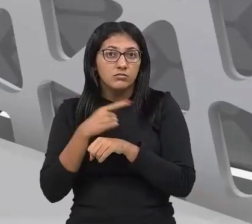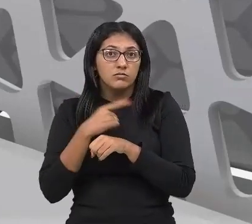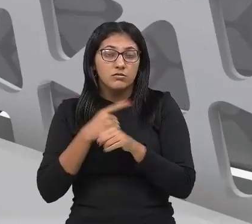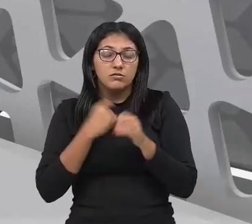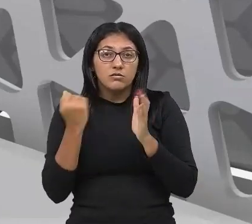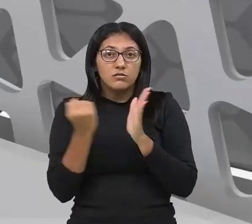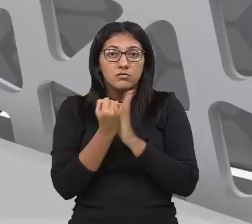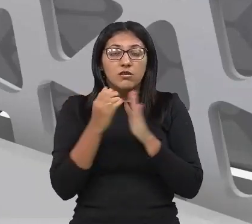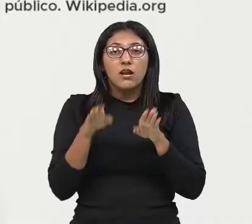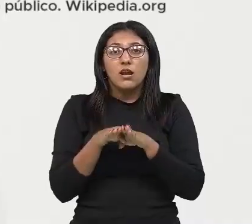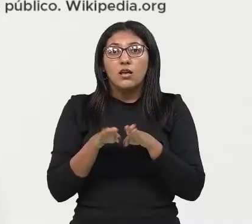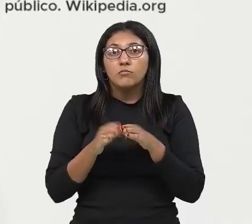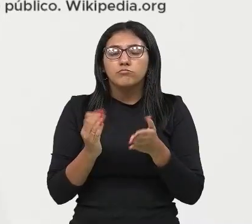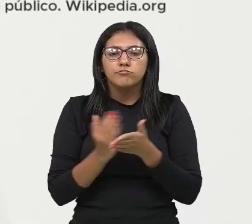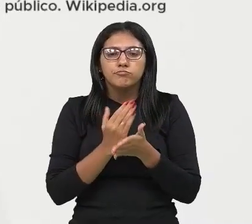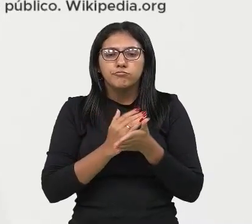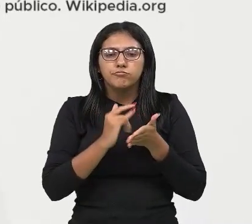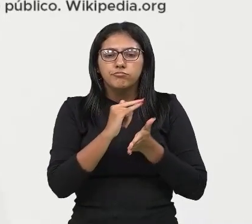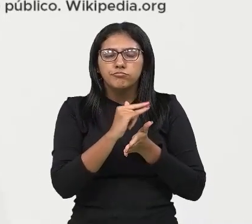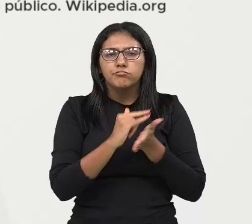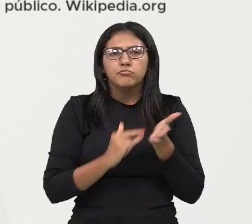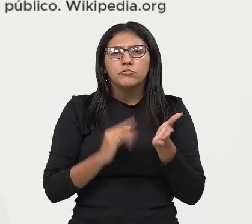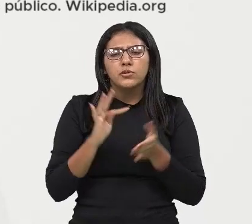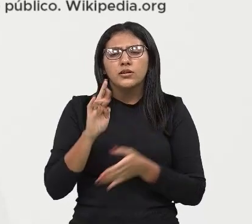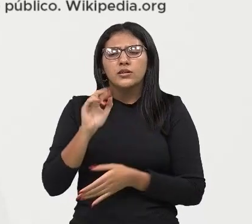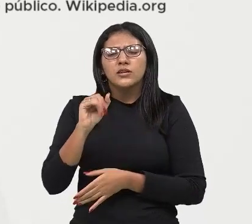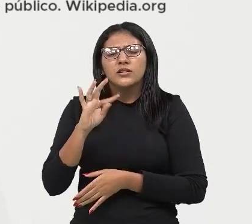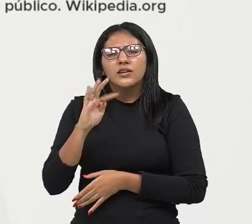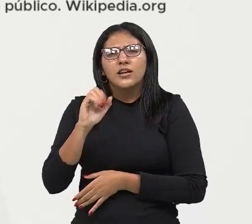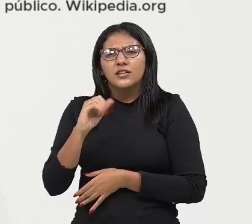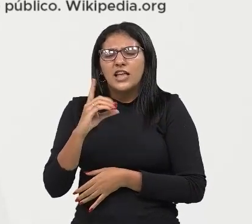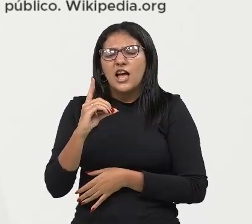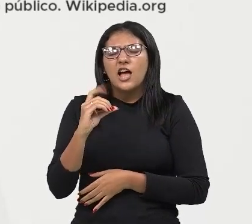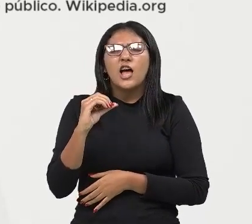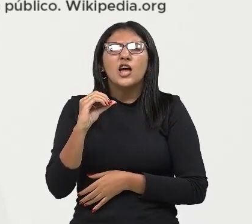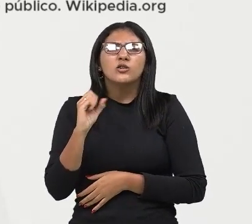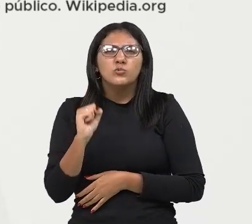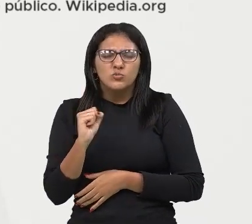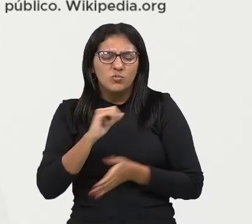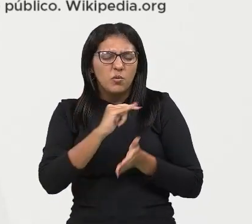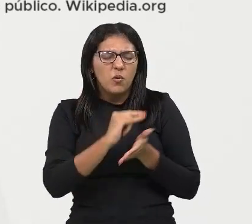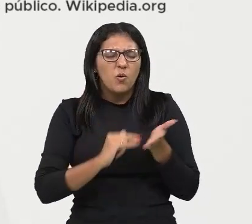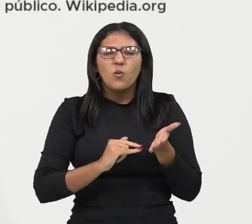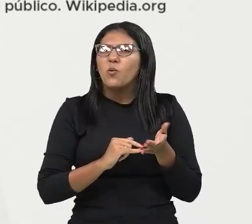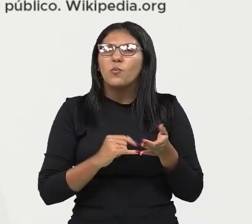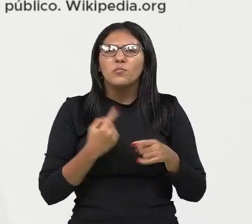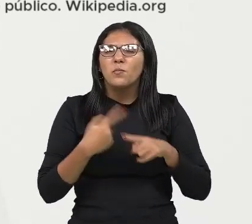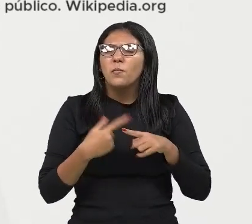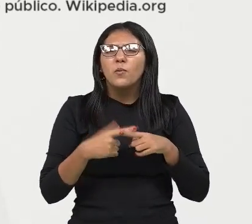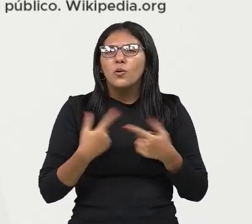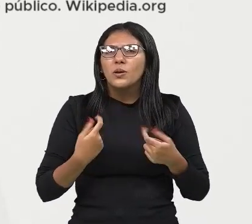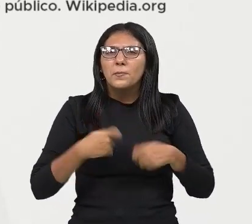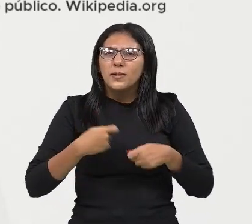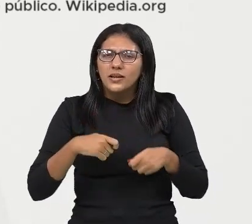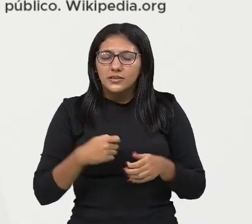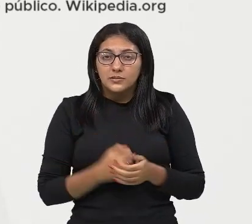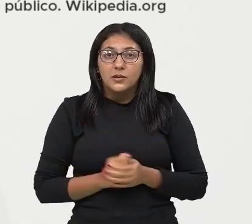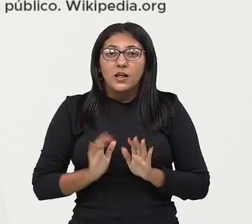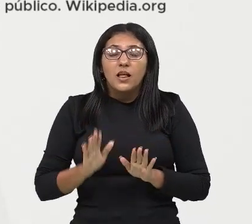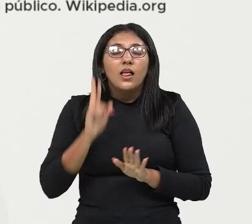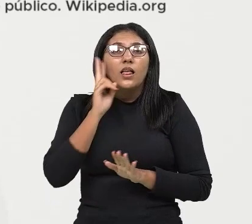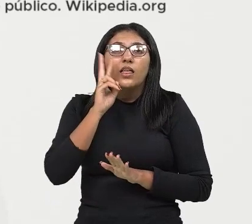estabelecendo tratados, né? E quais foram esses tratados? Para que iriam servir esses tratados? Gente,